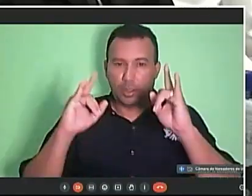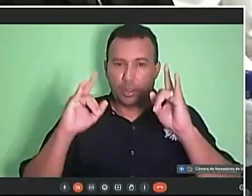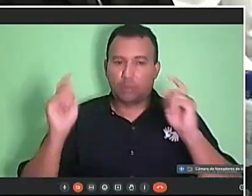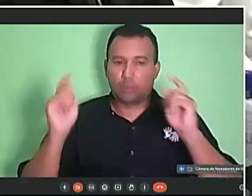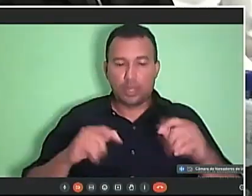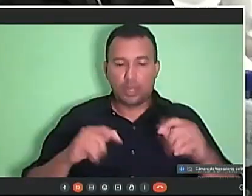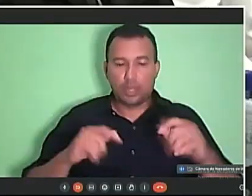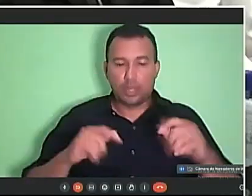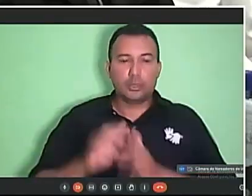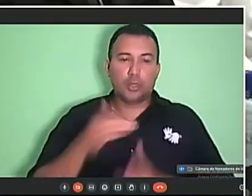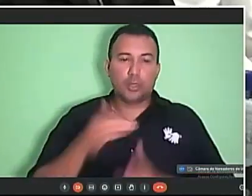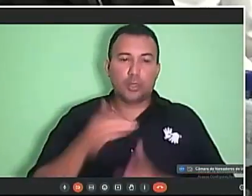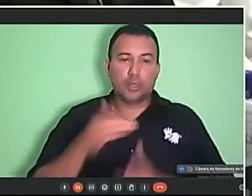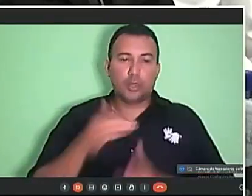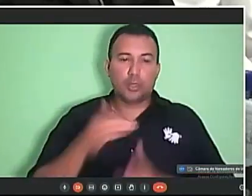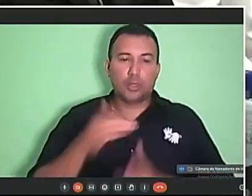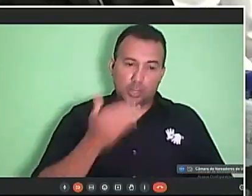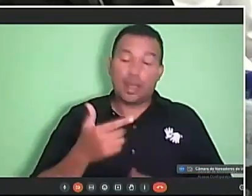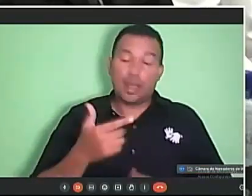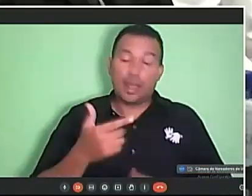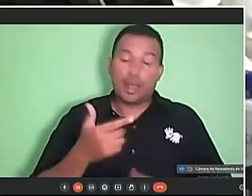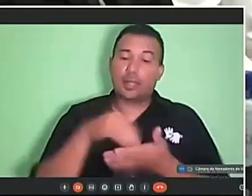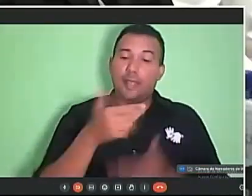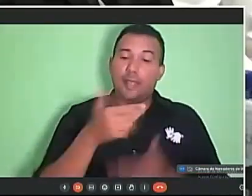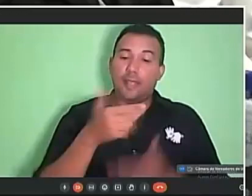prédios até 20 andares em São Cristóvão.